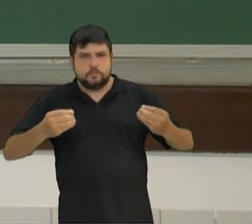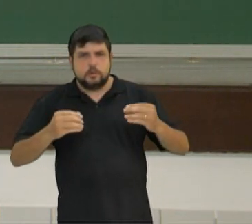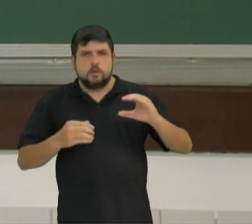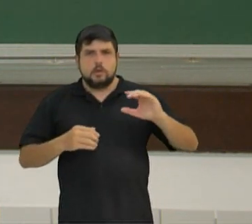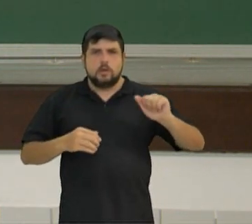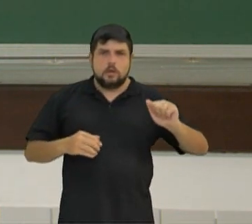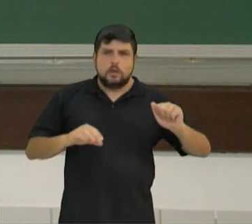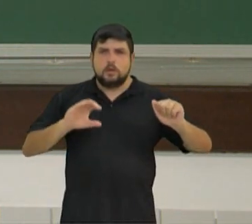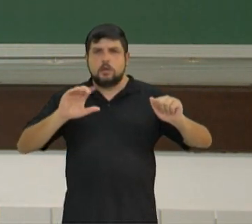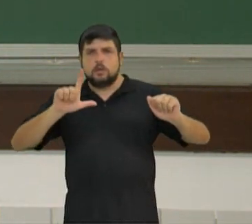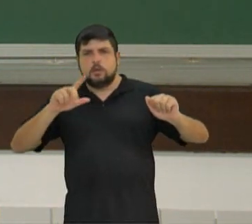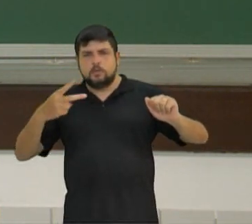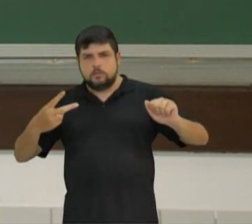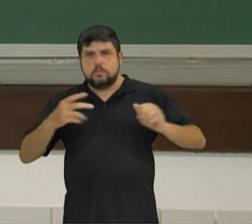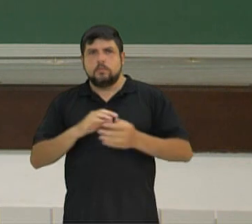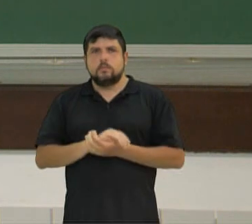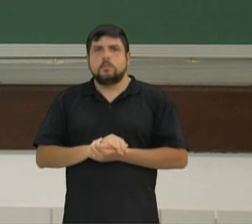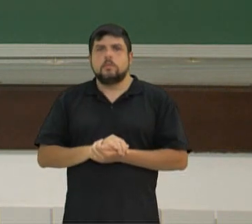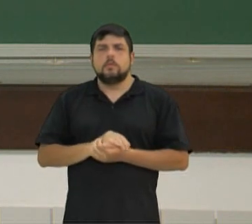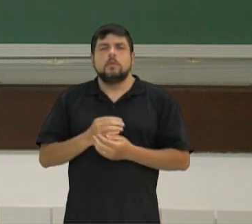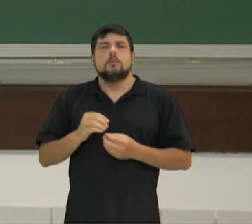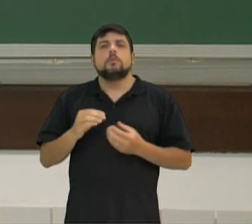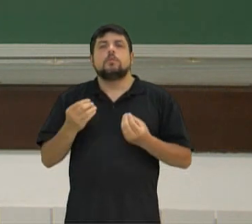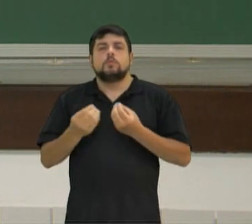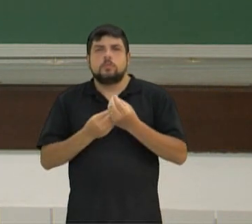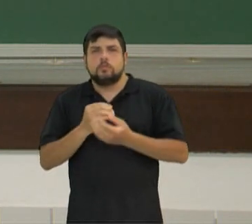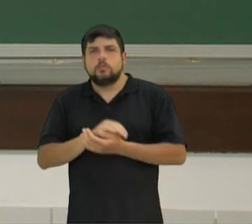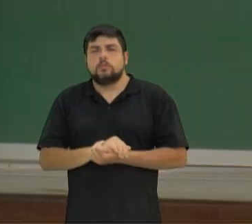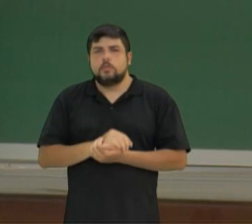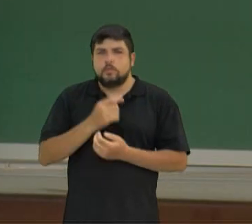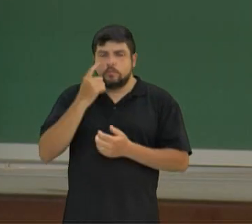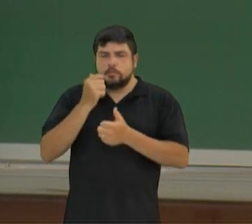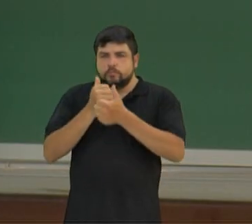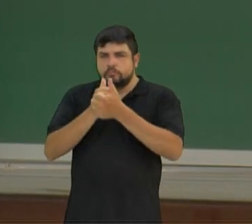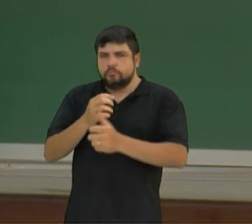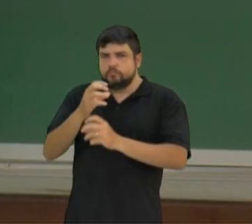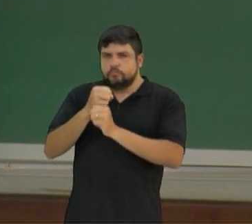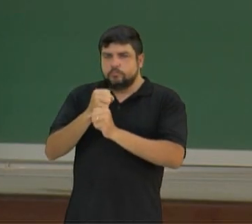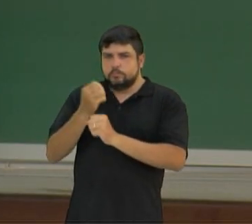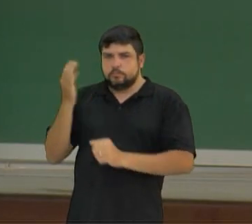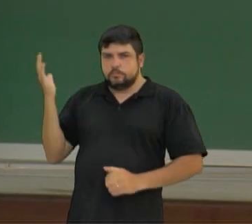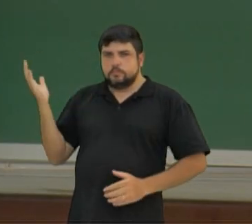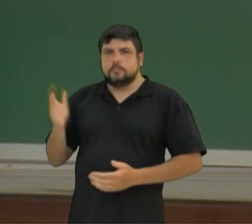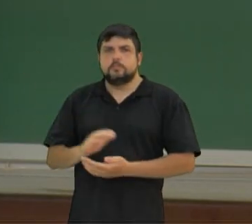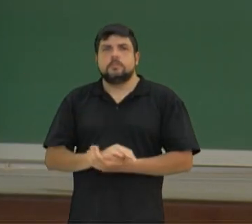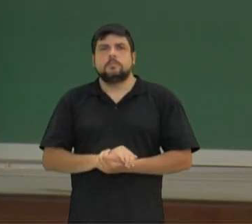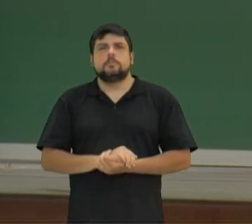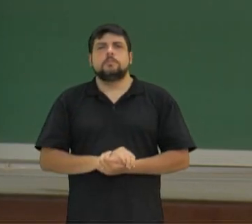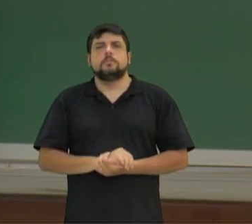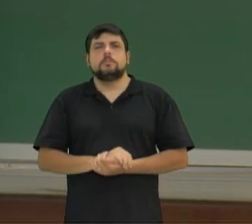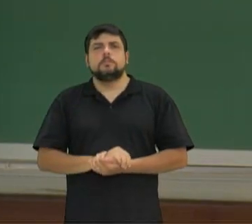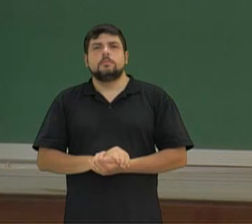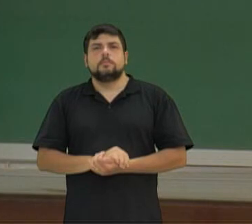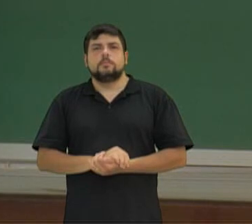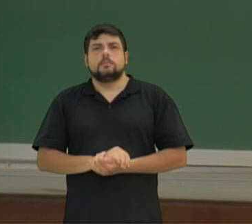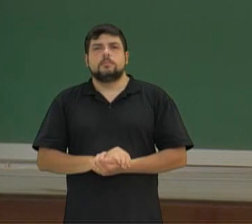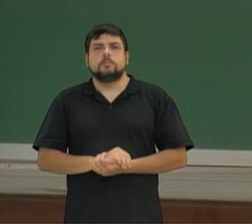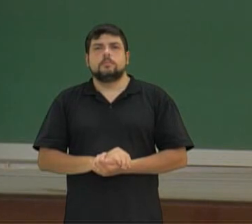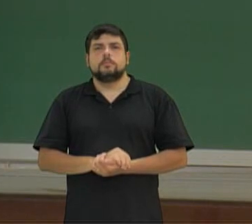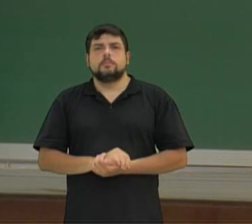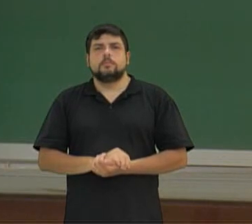Então, CaCl2 aquoso está em dissociação, Ca2+, mais 2Cl-, obedecendo o